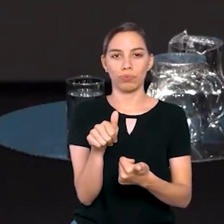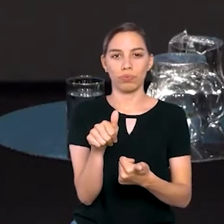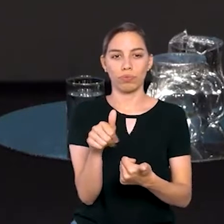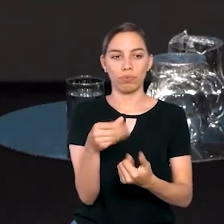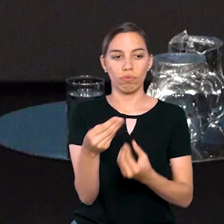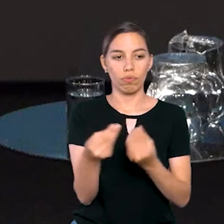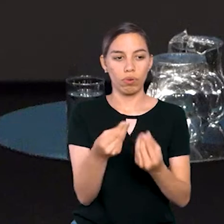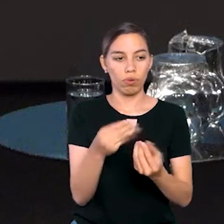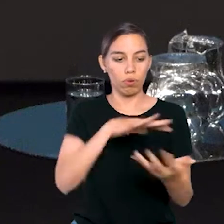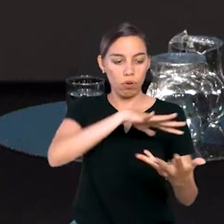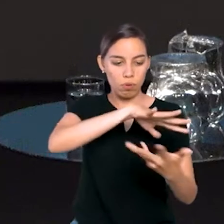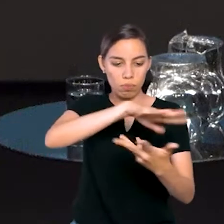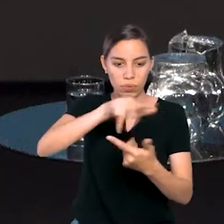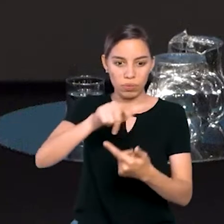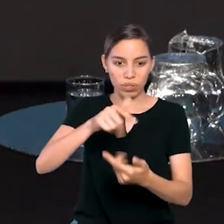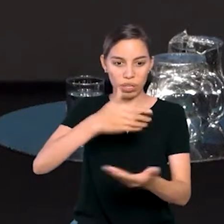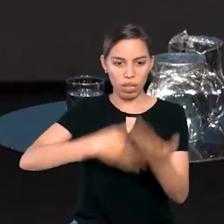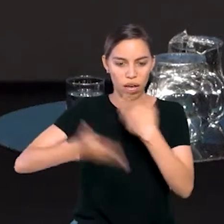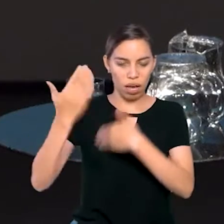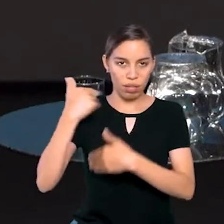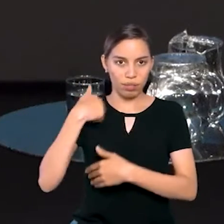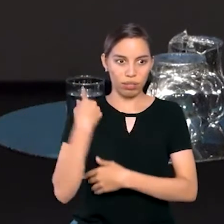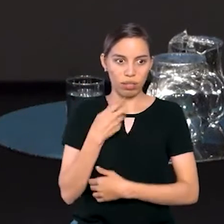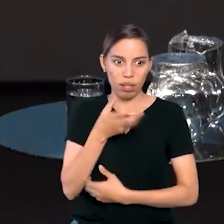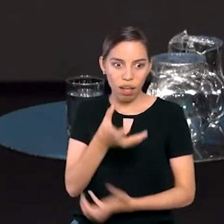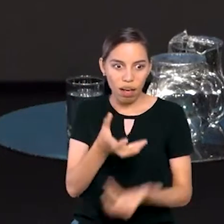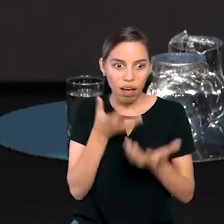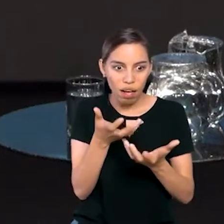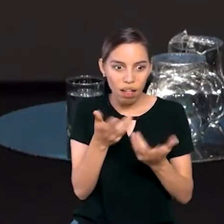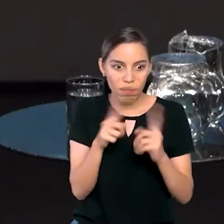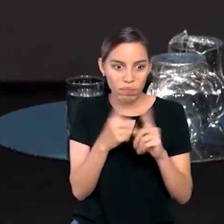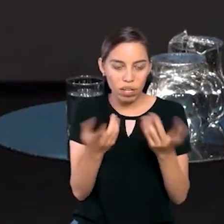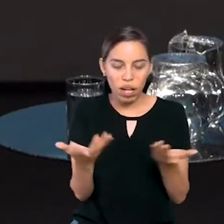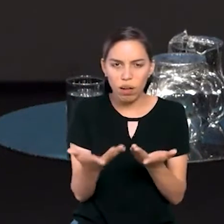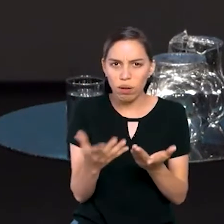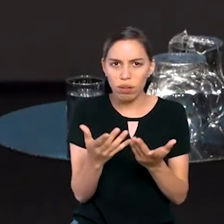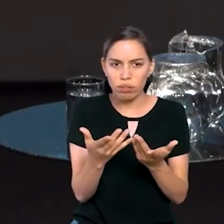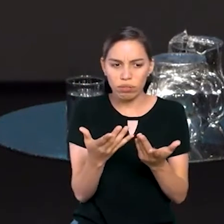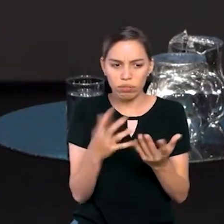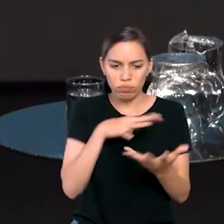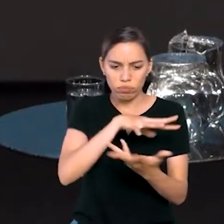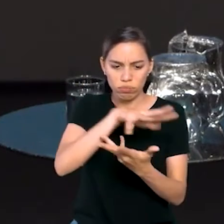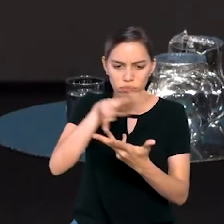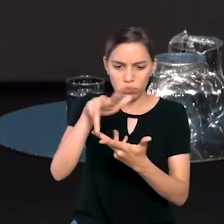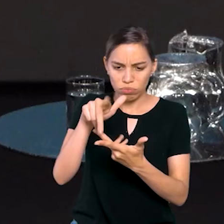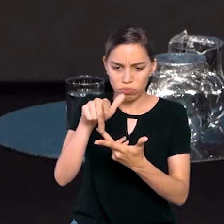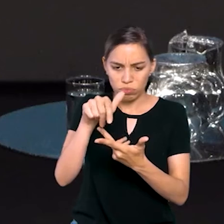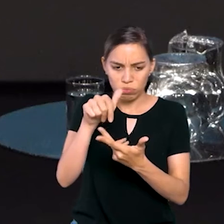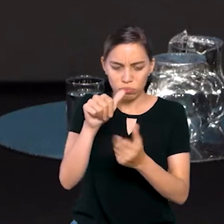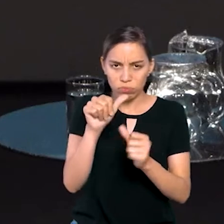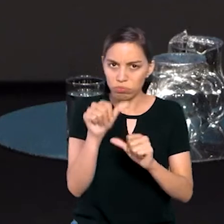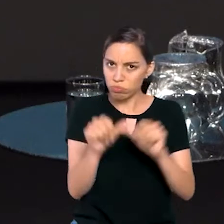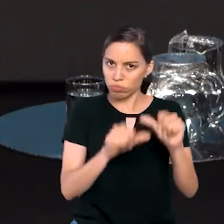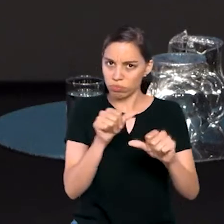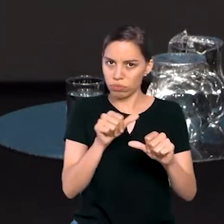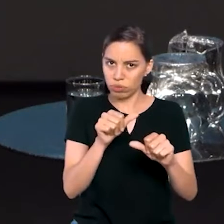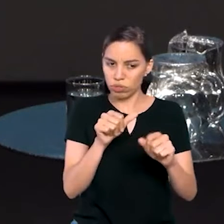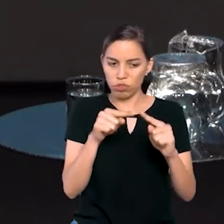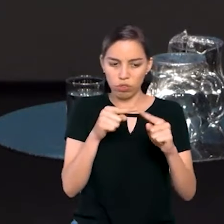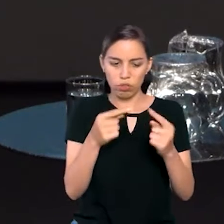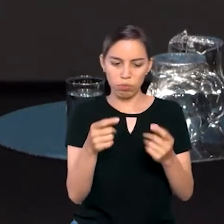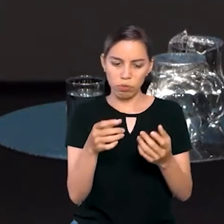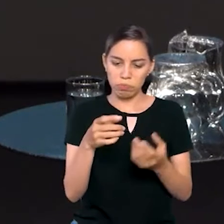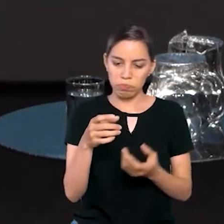que a gente ansiava por ele, e agora nós estamos vendo que o mundo, na verdade, é uma esfera pequenininha